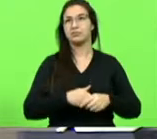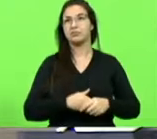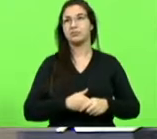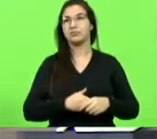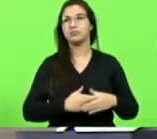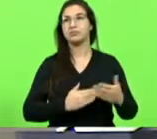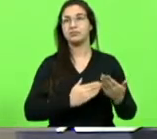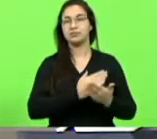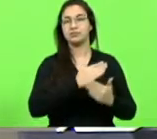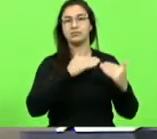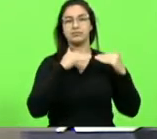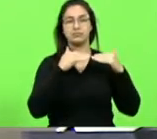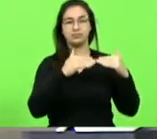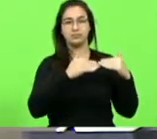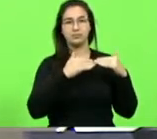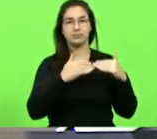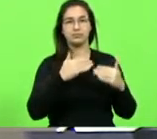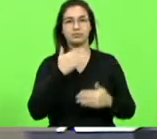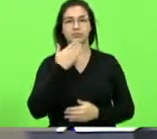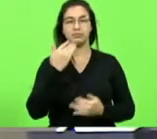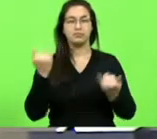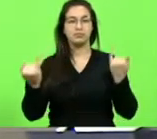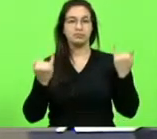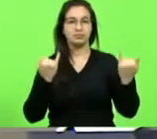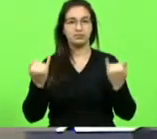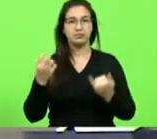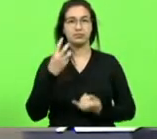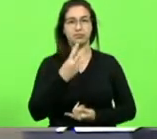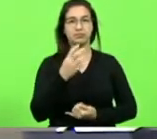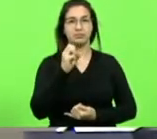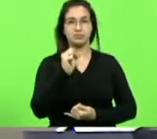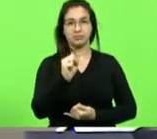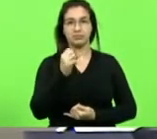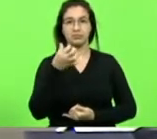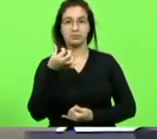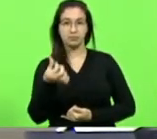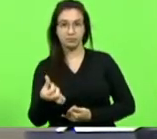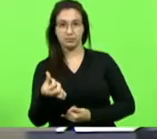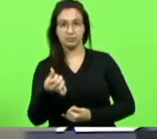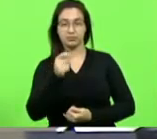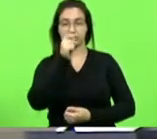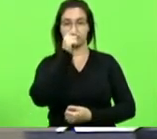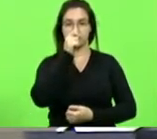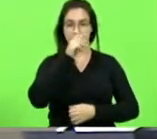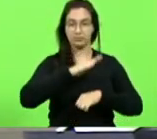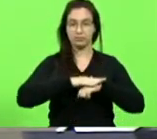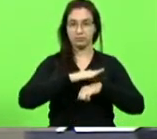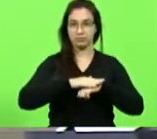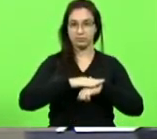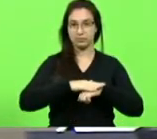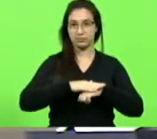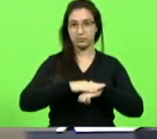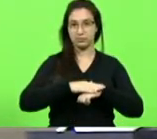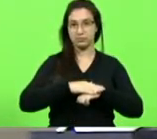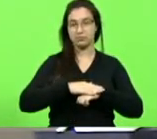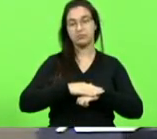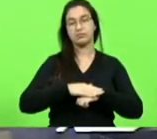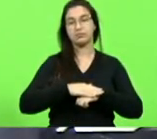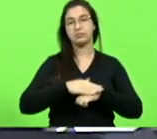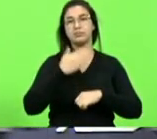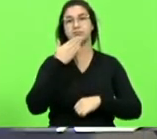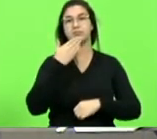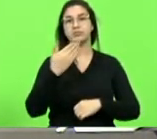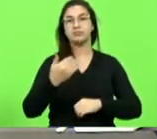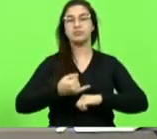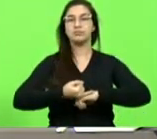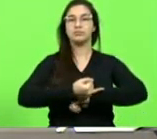encontram. Aprovado por unanimidade. Pedido de informação 386, autor deputado João Amin, solicitando ao secretário de Estado da Infraestrutura